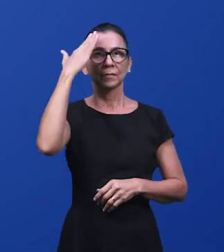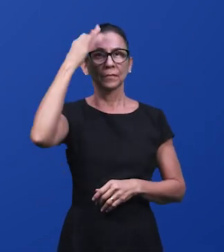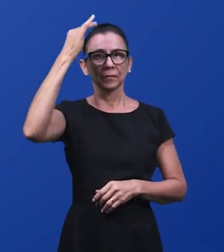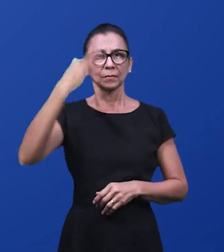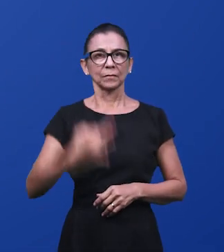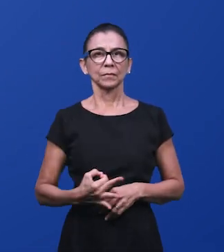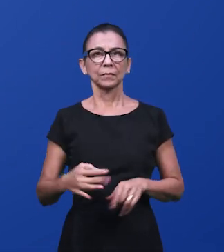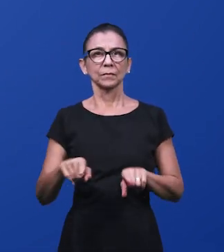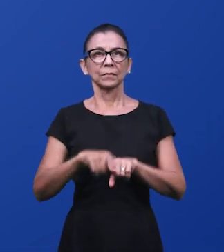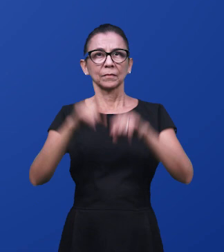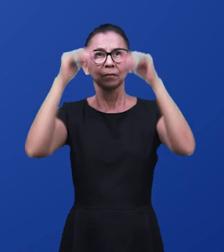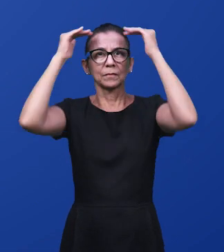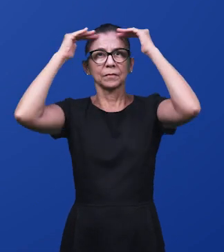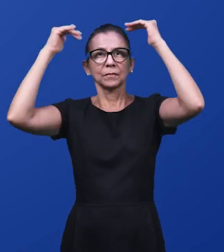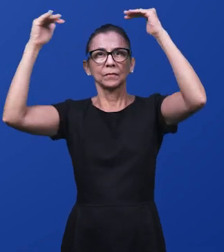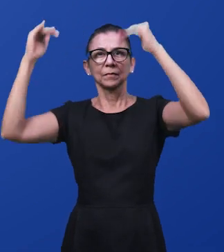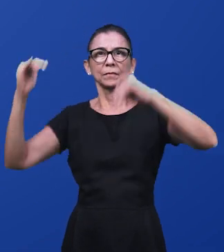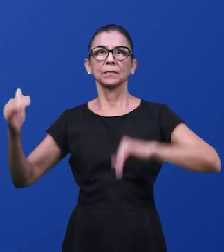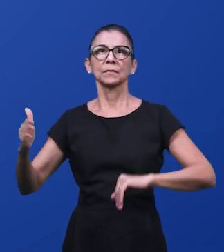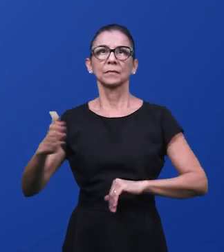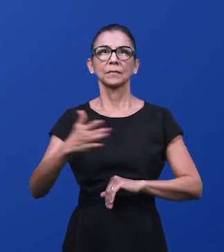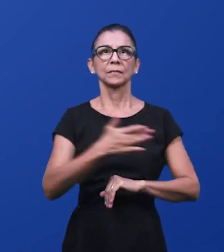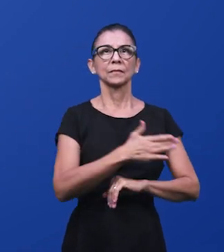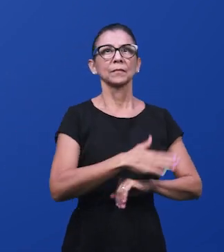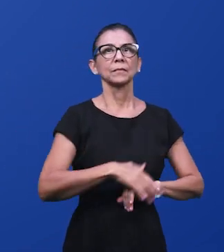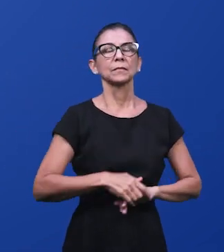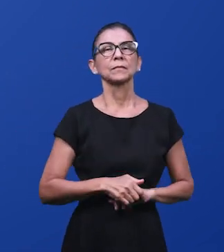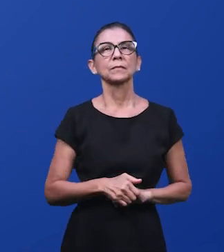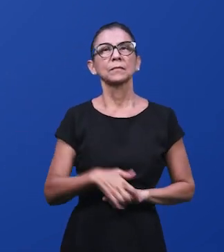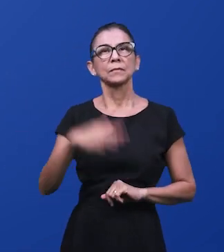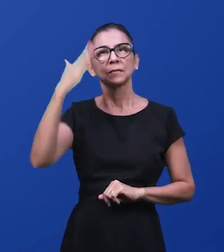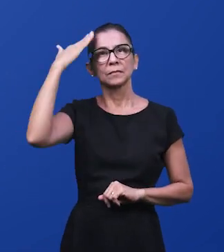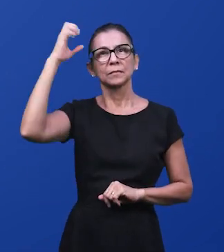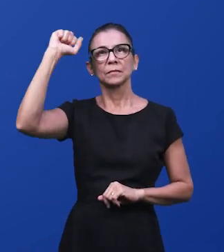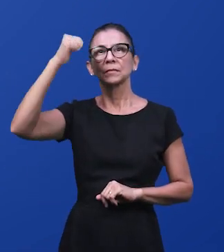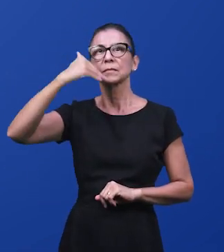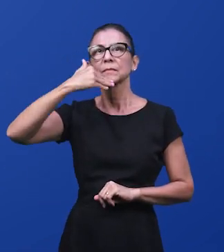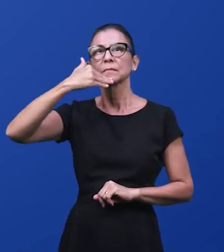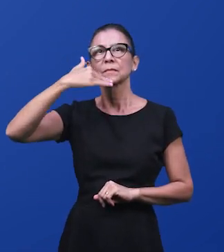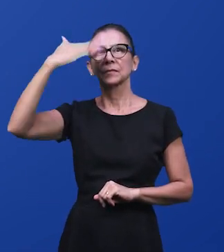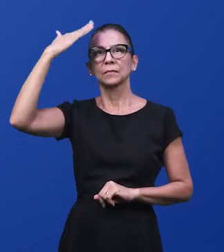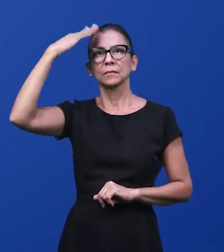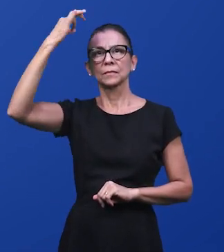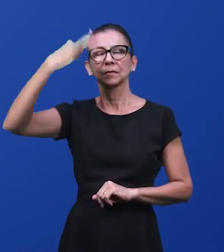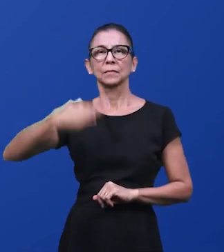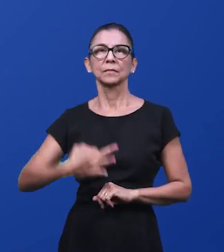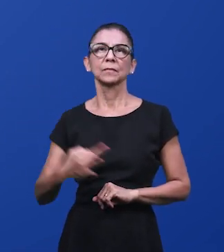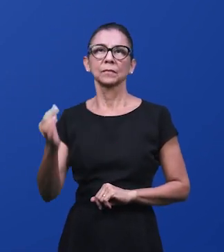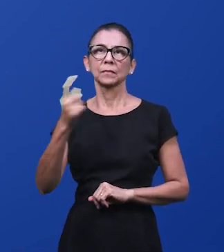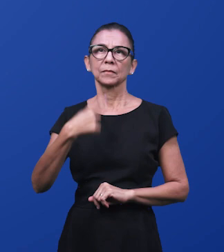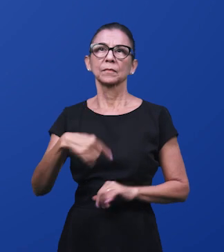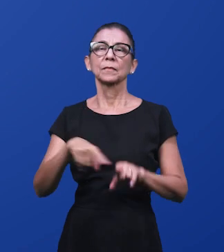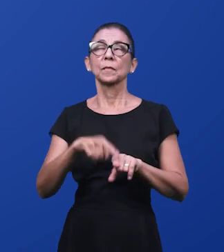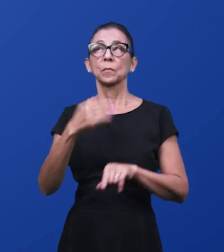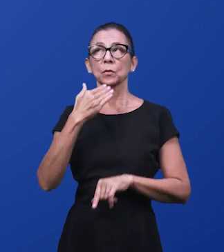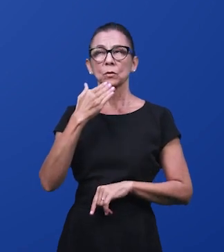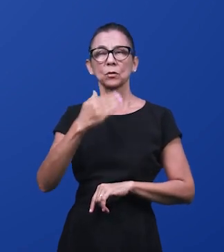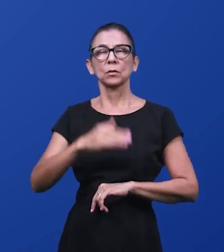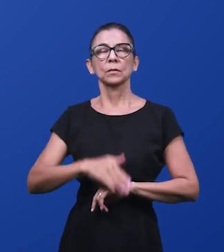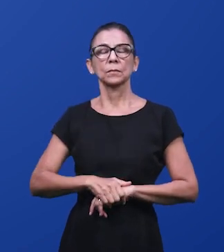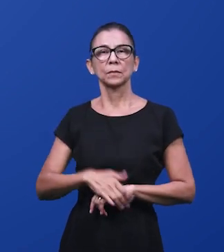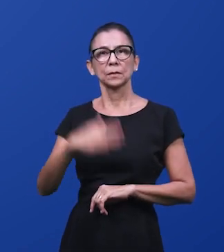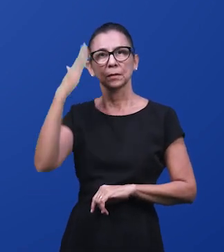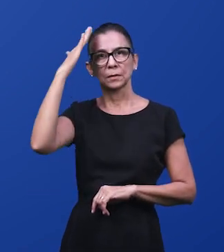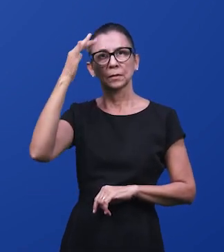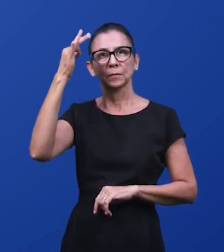Jesus, irmãos. Salomão pediu a Deus sabedoria. E nós também pedimos a Deus sabedoria, que é o primeiro dom espiritual.